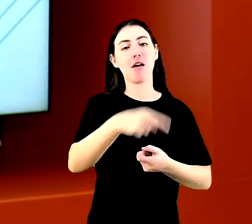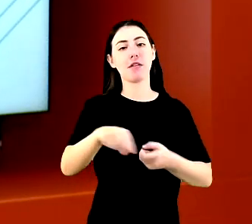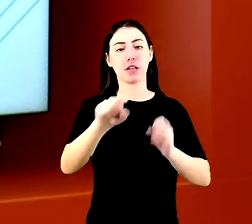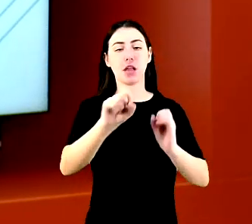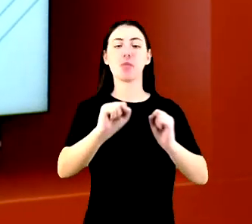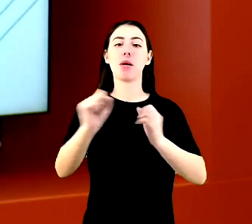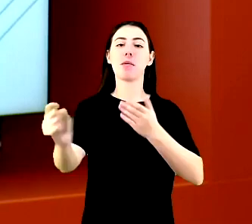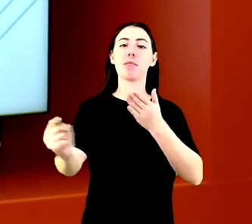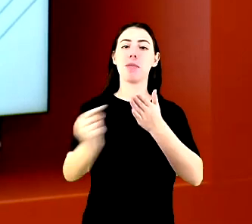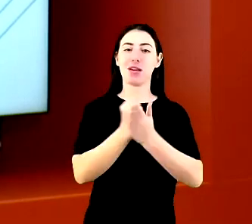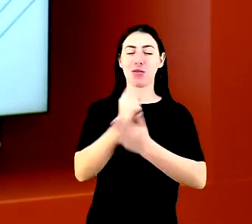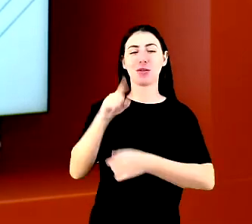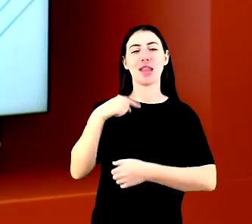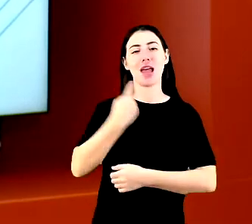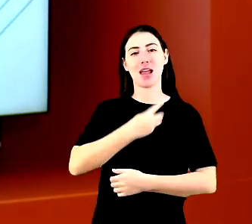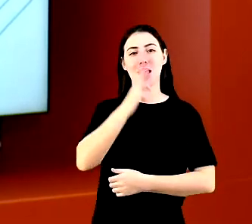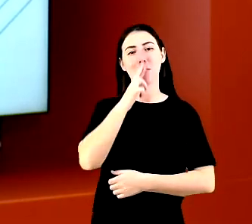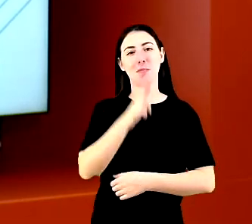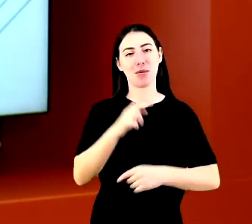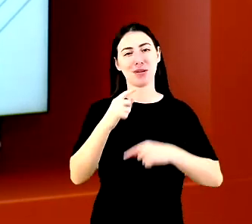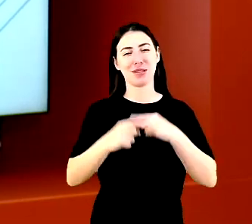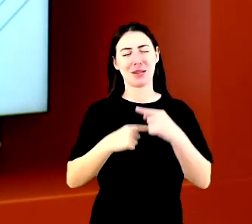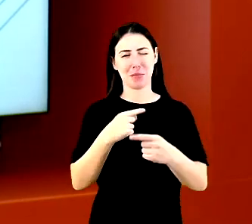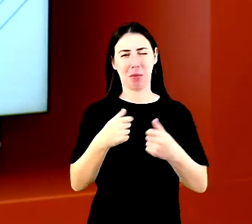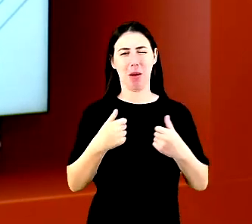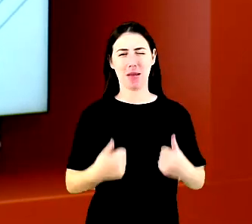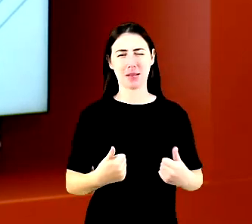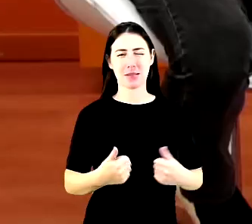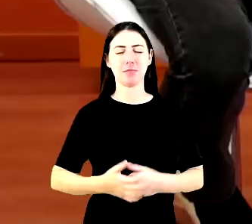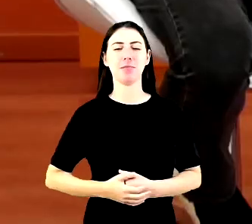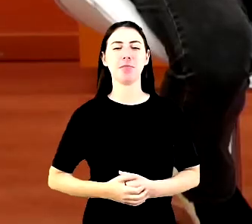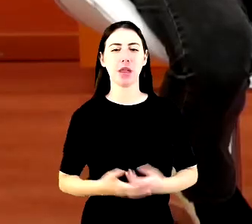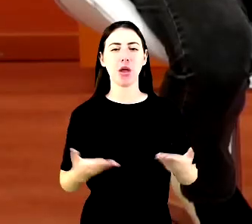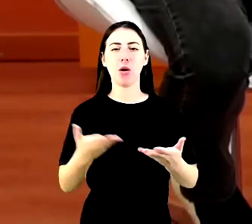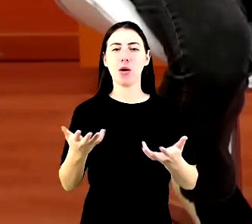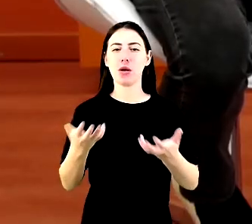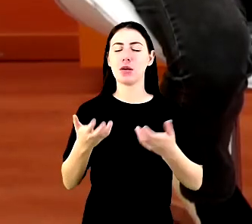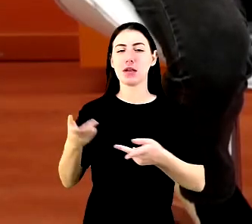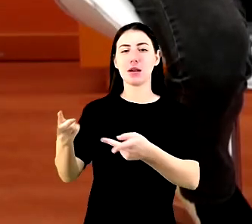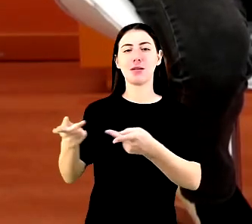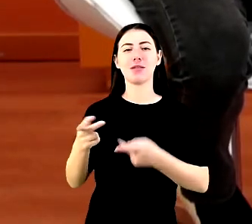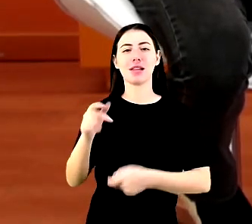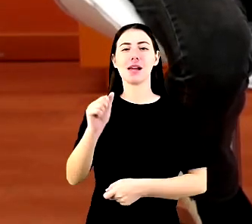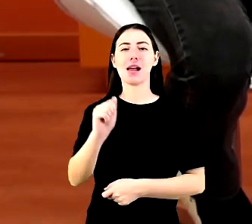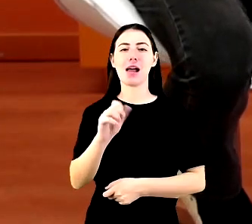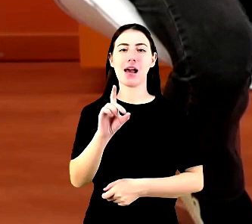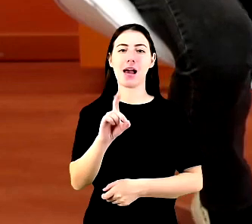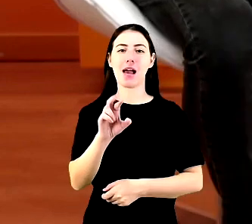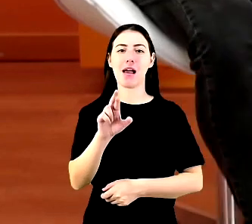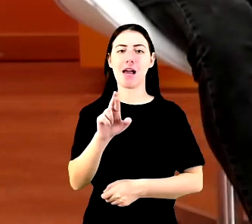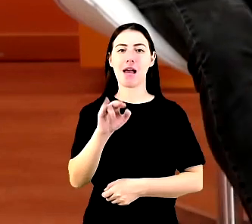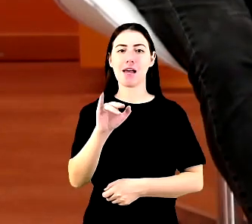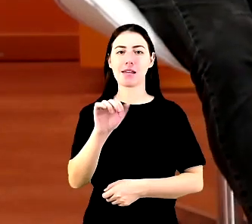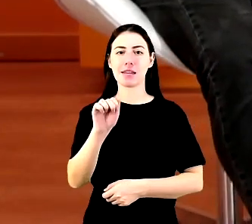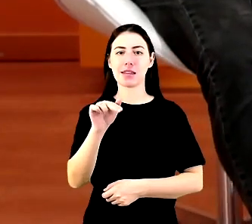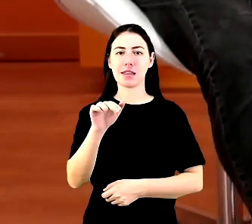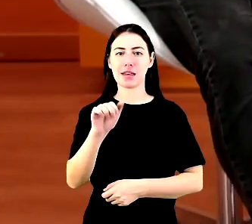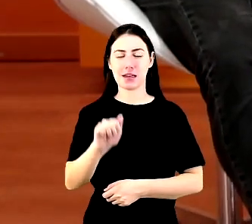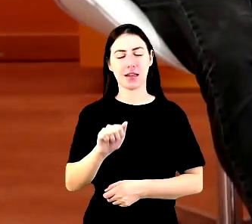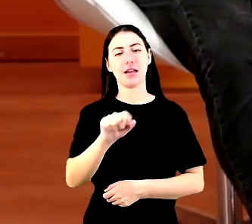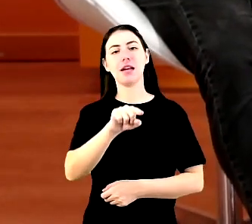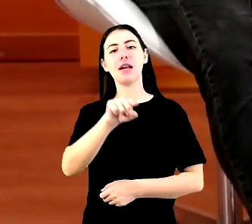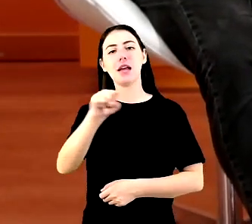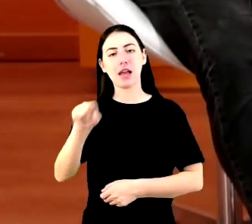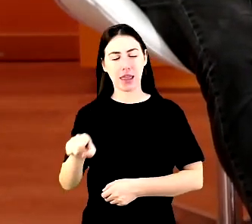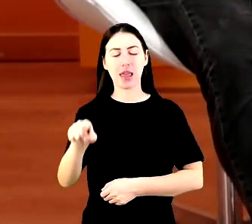dessa semana, eu quero trazer aqui uma convidada, que é Adriana Matsuhita. Ela, na verdade, é head de produtos e marketing